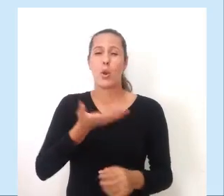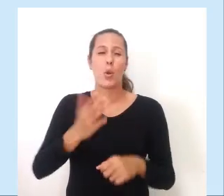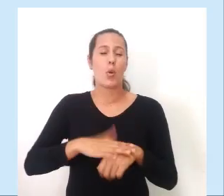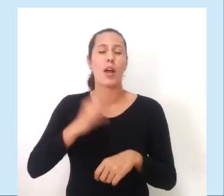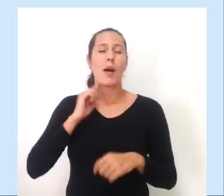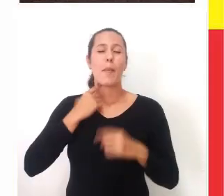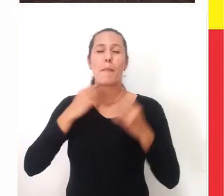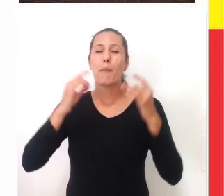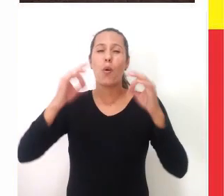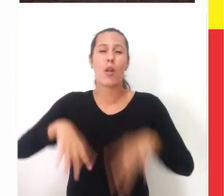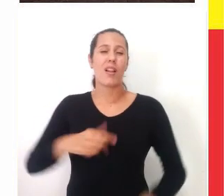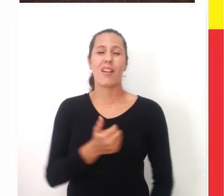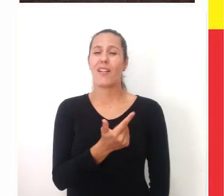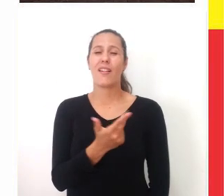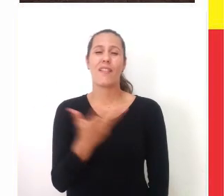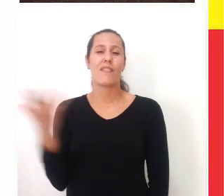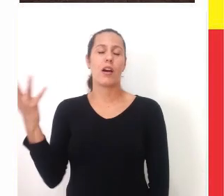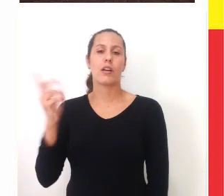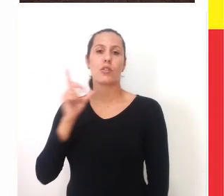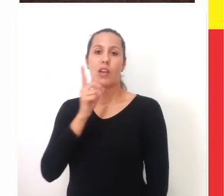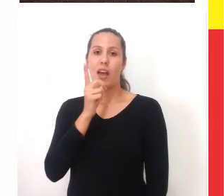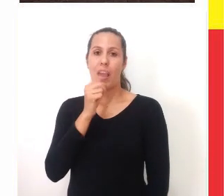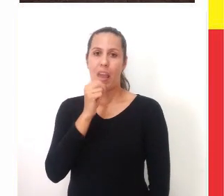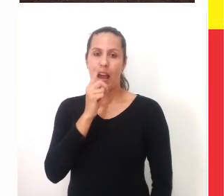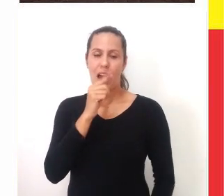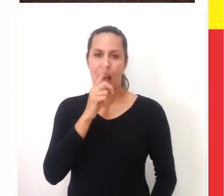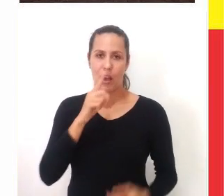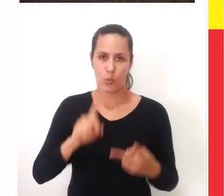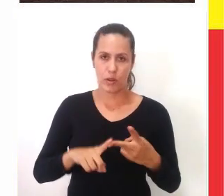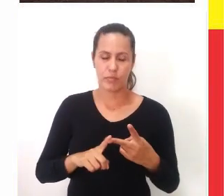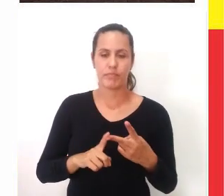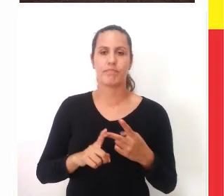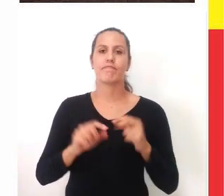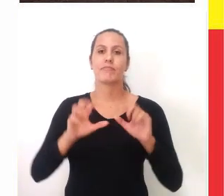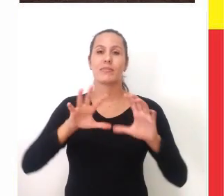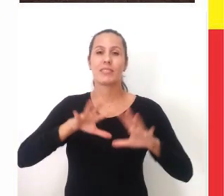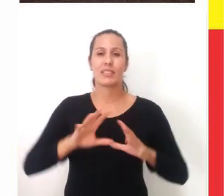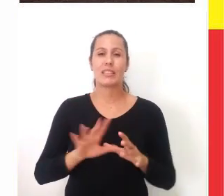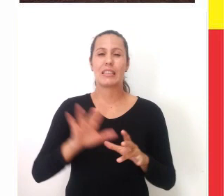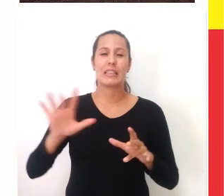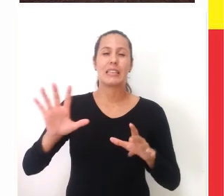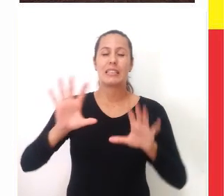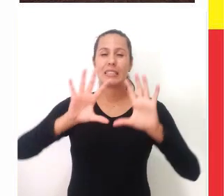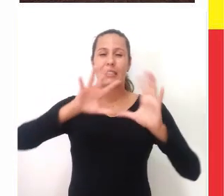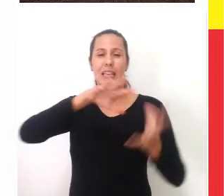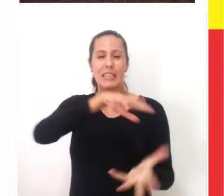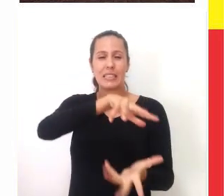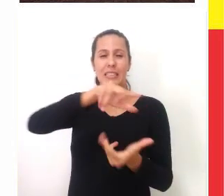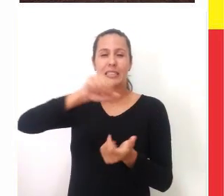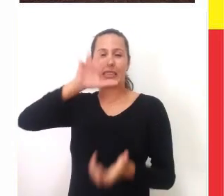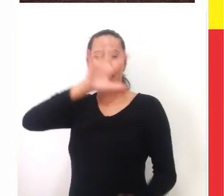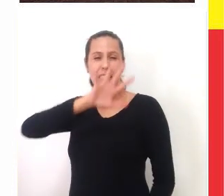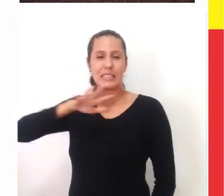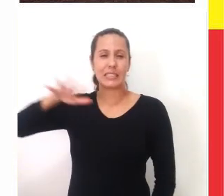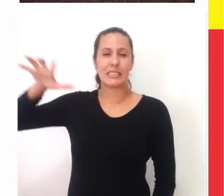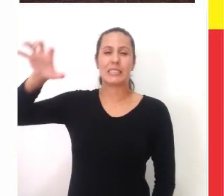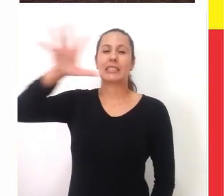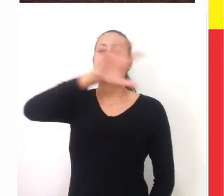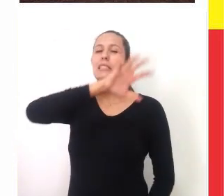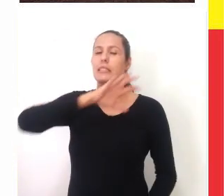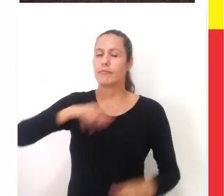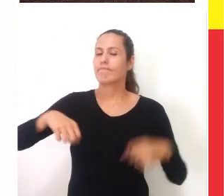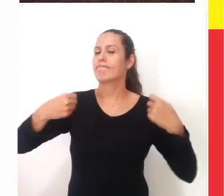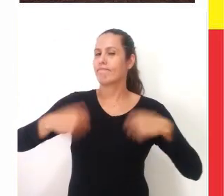poluição. Que tipo, Dantas? Poluição da água e poluição atmosférica. Vejam só